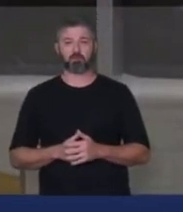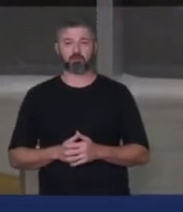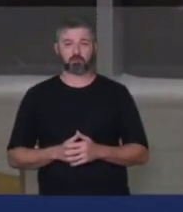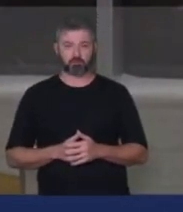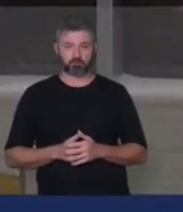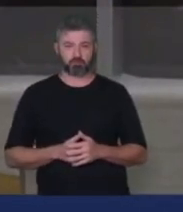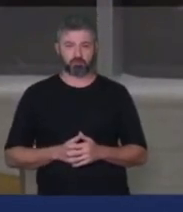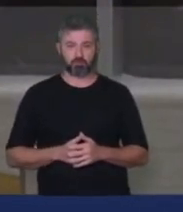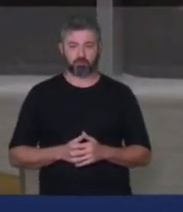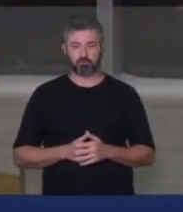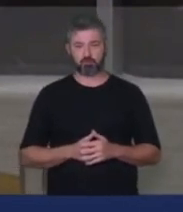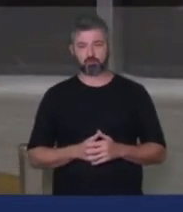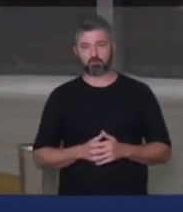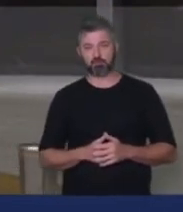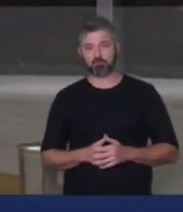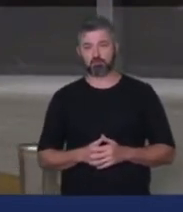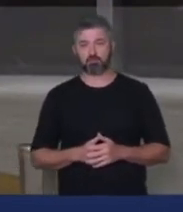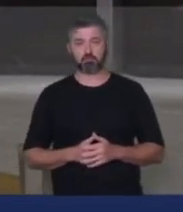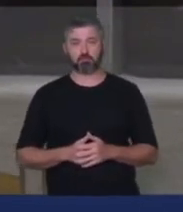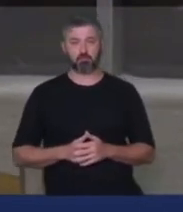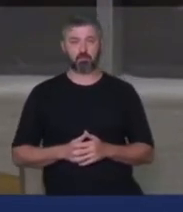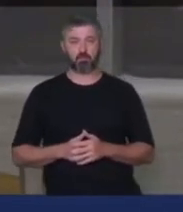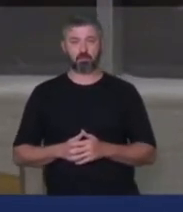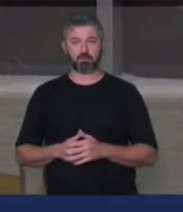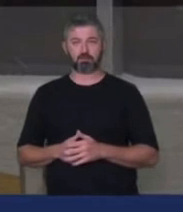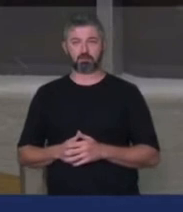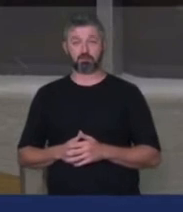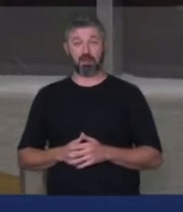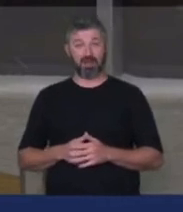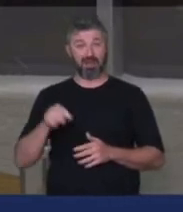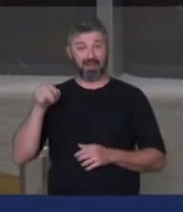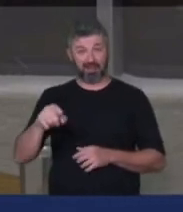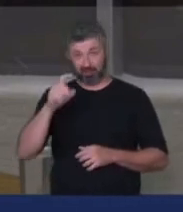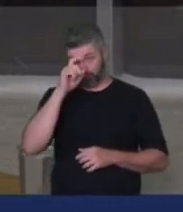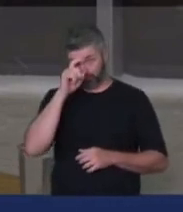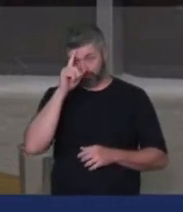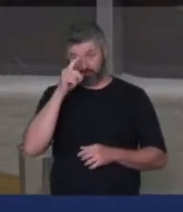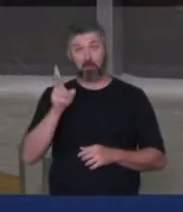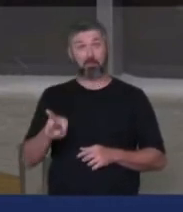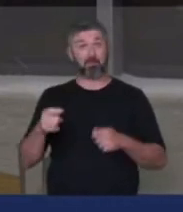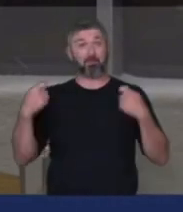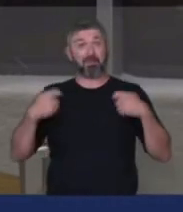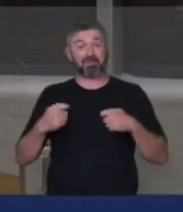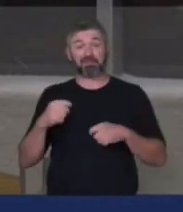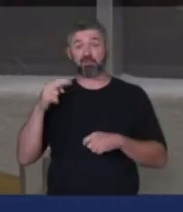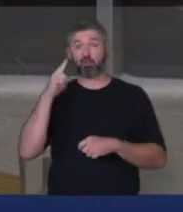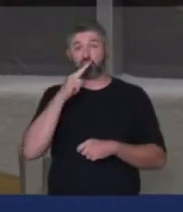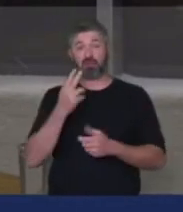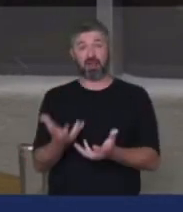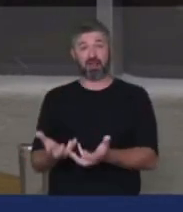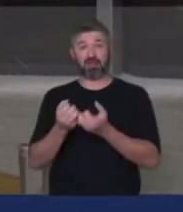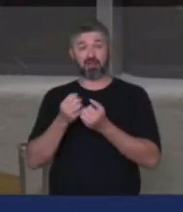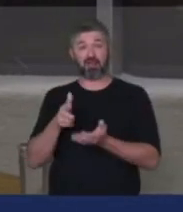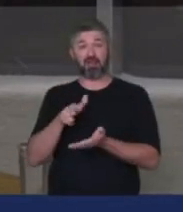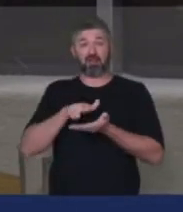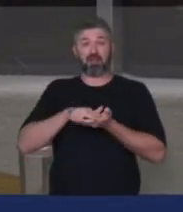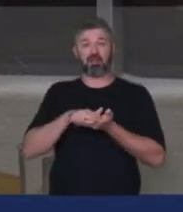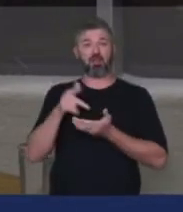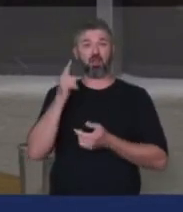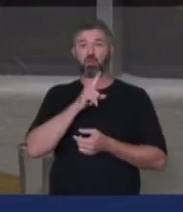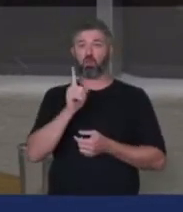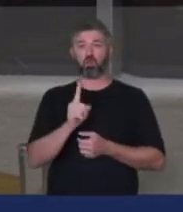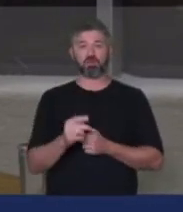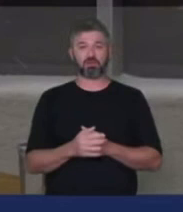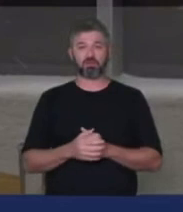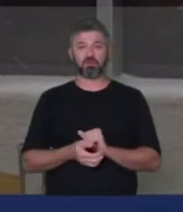No Hospital Guarais, em São Luís, no estado do Maranhão. E lá, mesmo precisando de atendimento, de uma internação, ele não foi